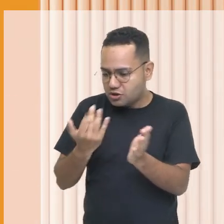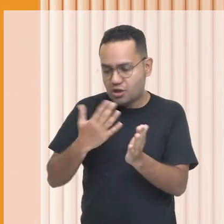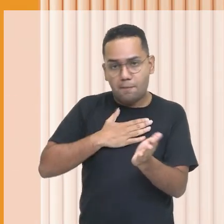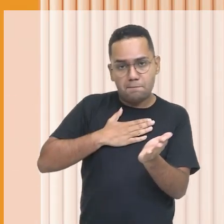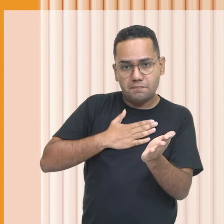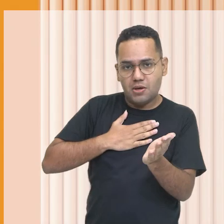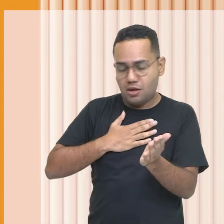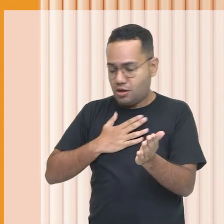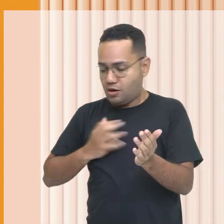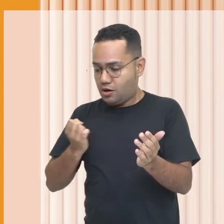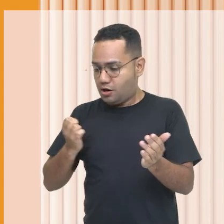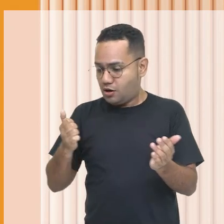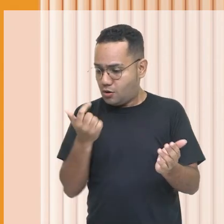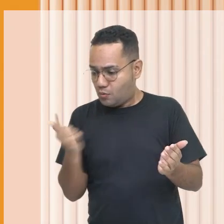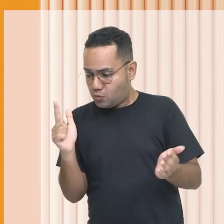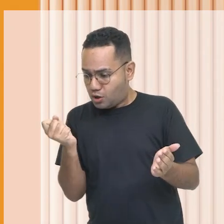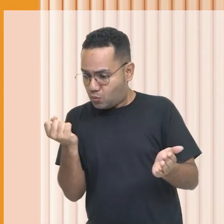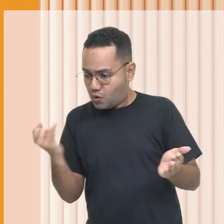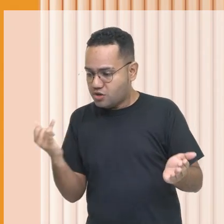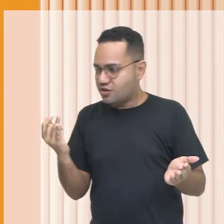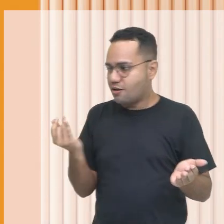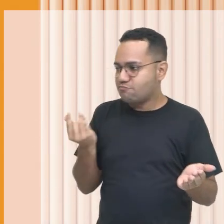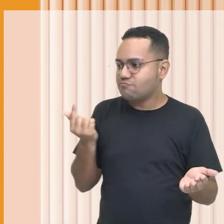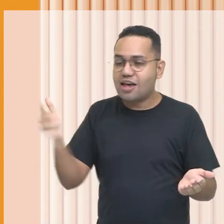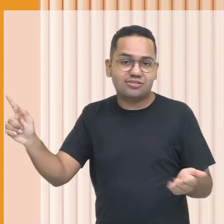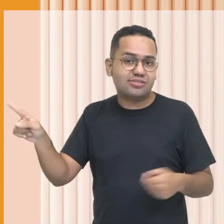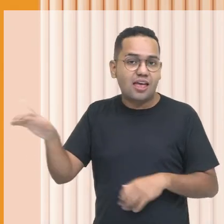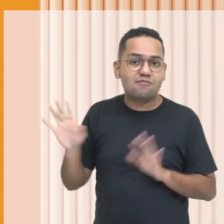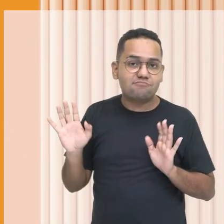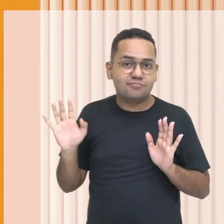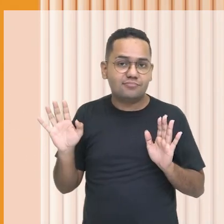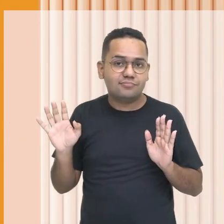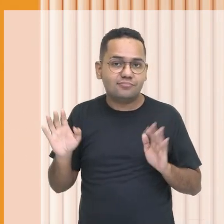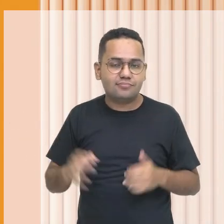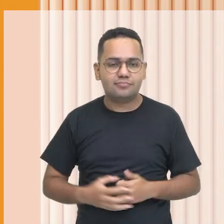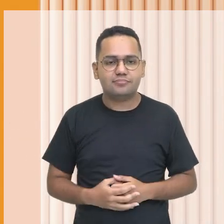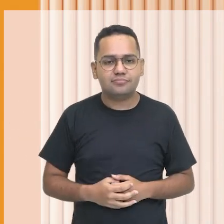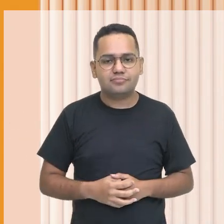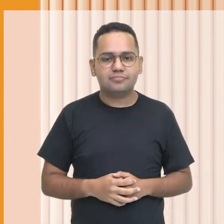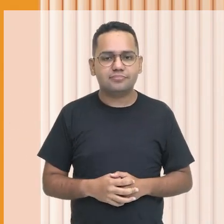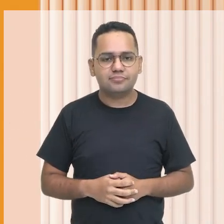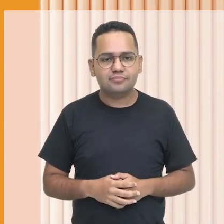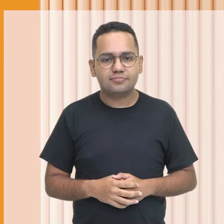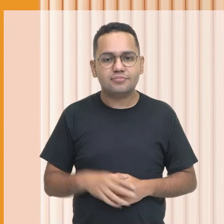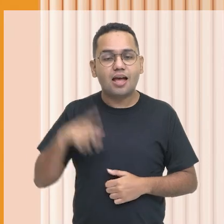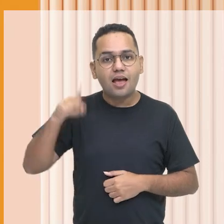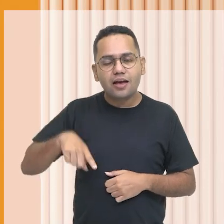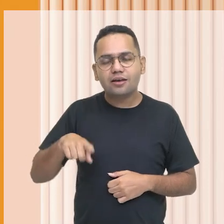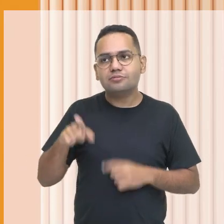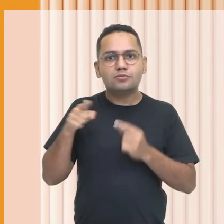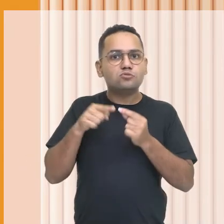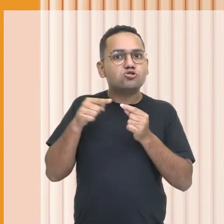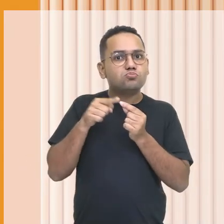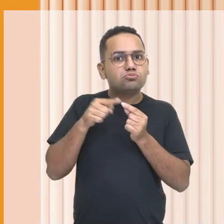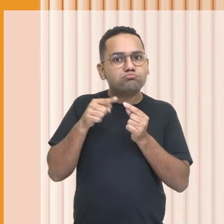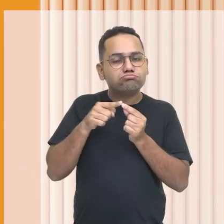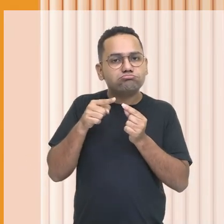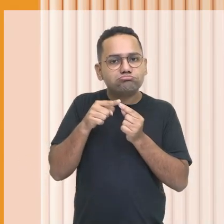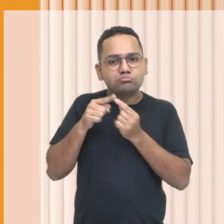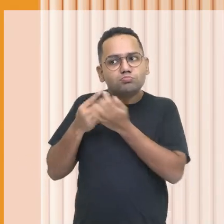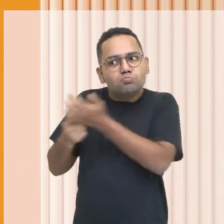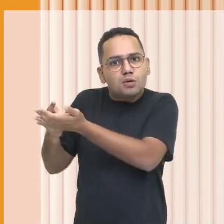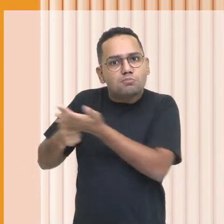É disso que nós estamos falando, né? É através dessa forma que nós estamos falando dessa concessão que pode acontecer, que